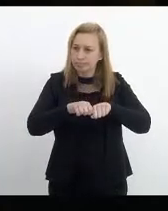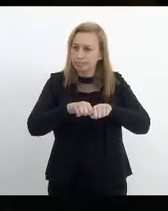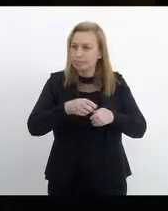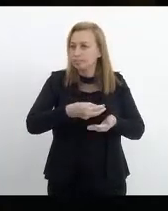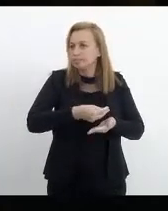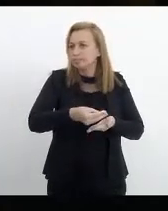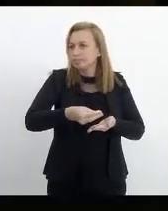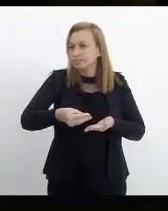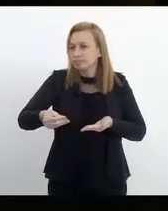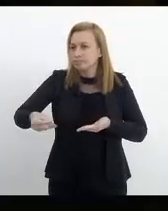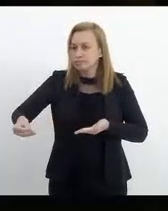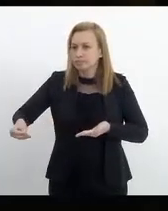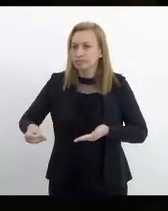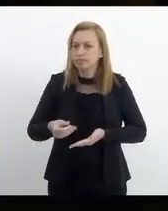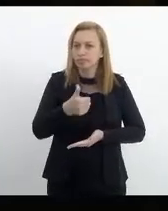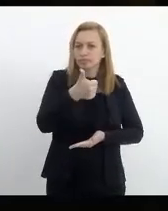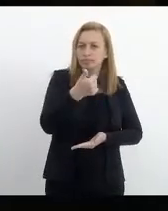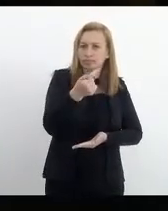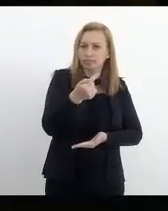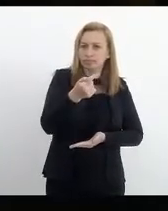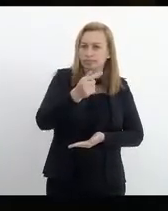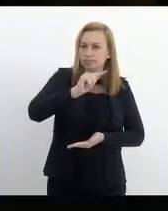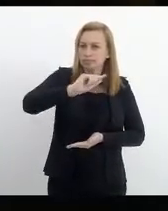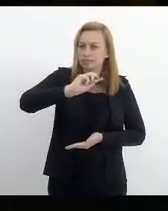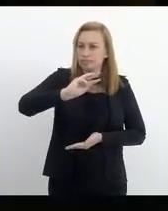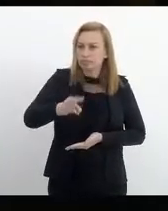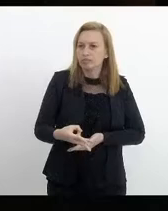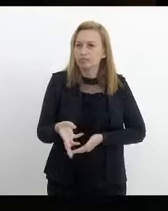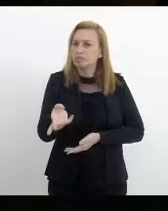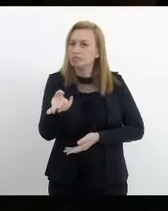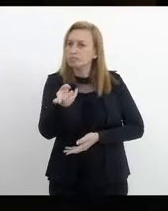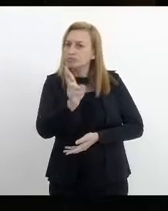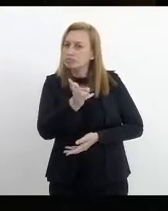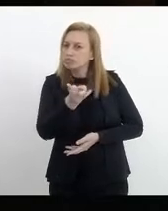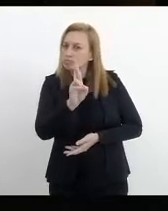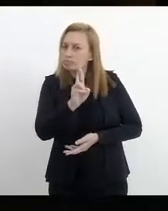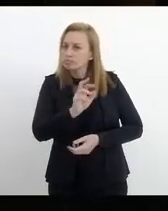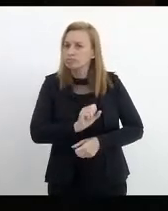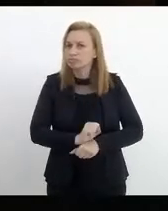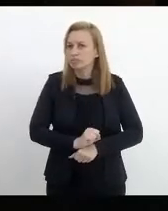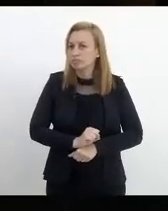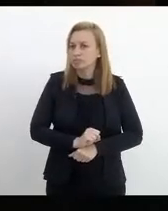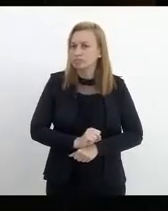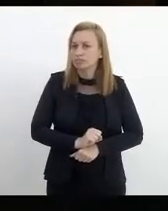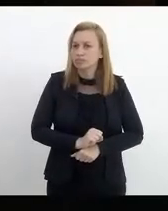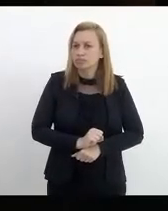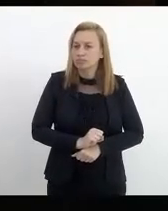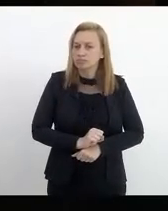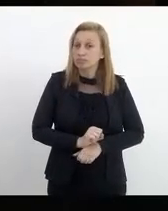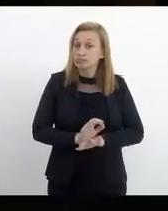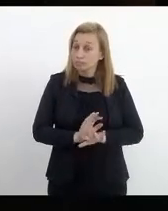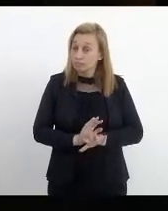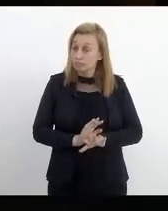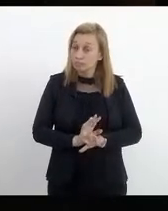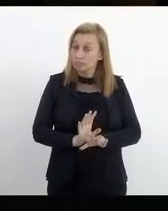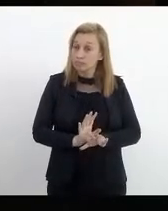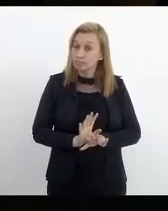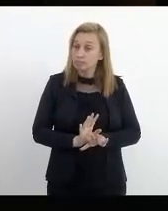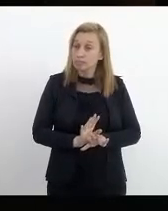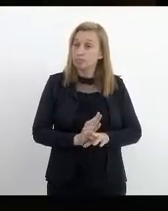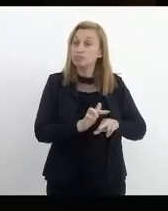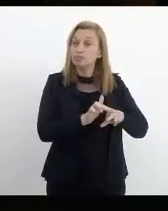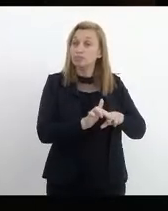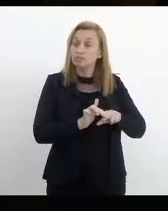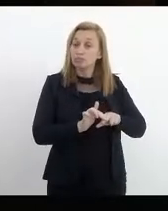de 17 bilhões de reais utiliza origem